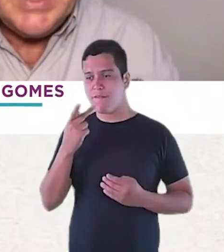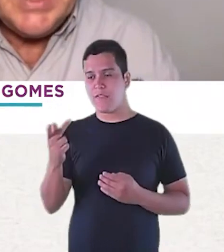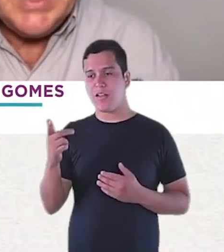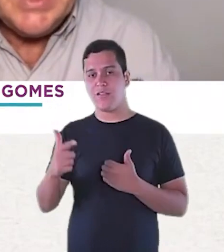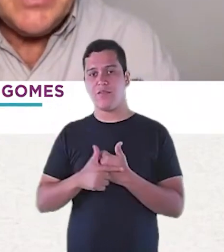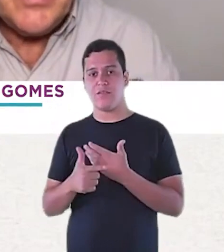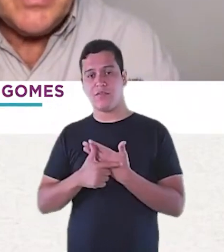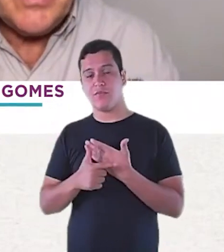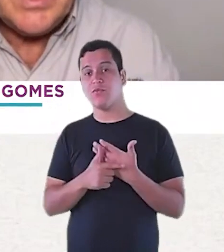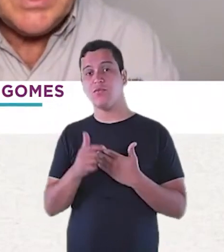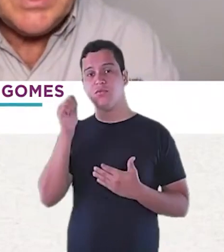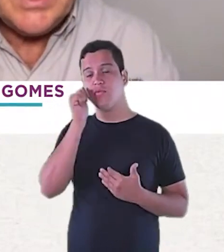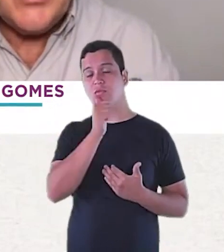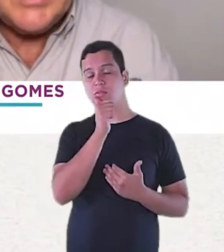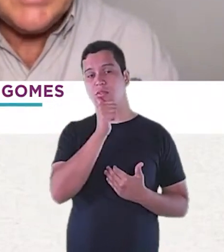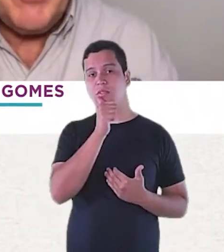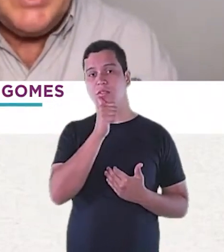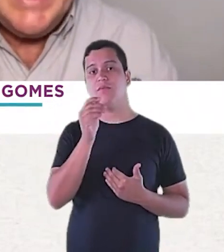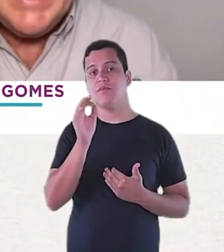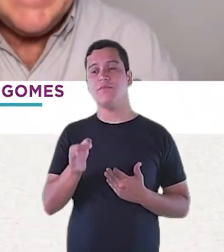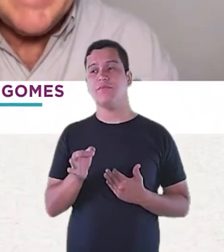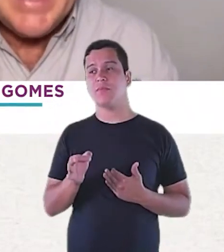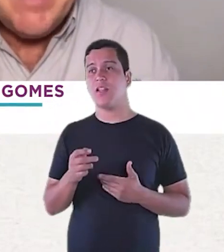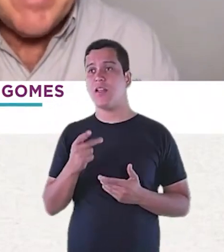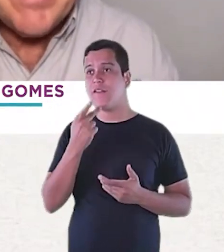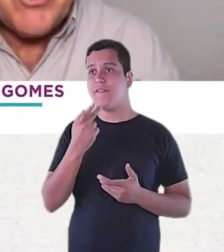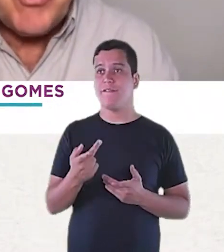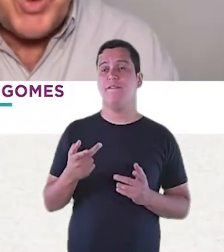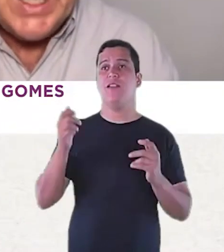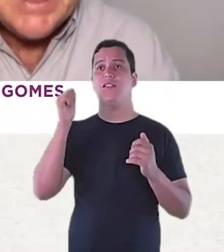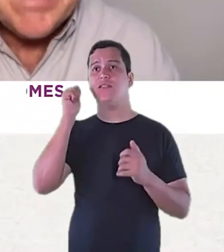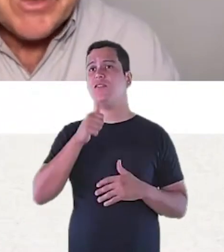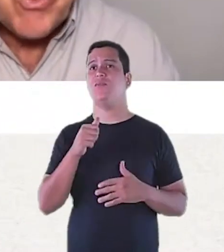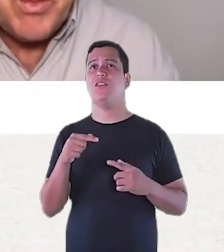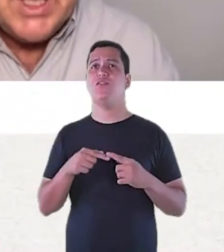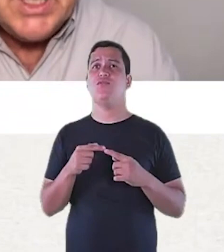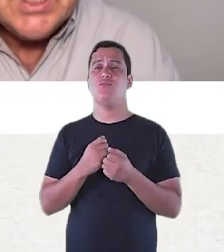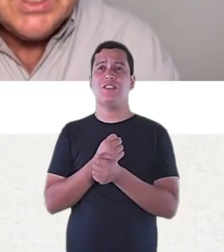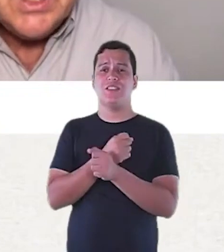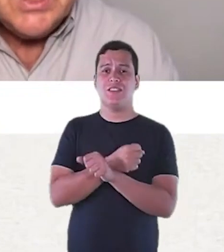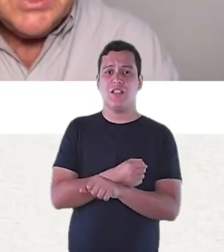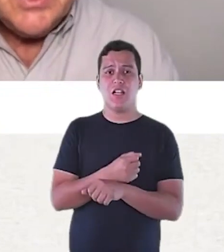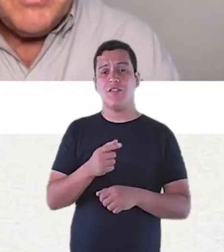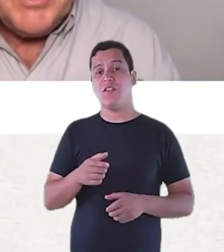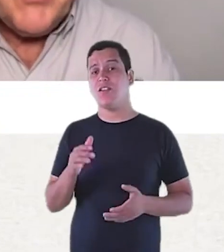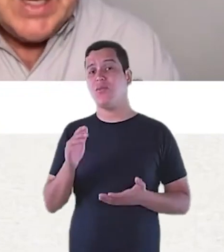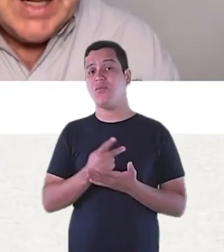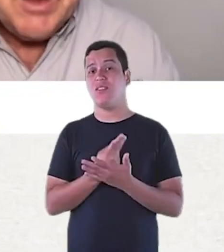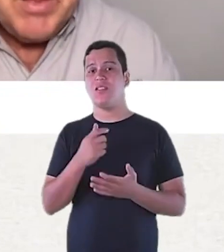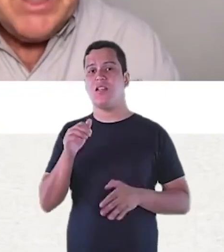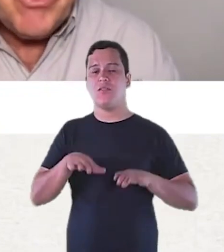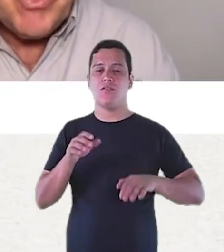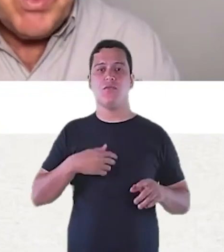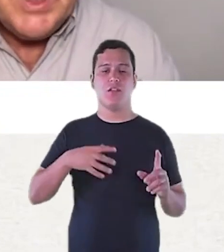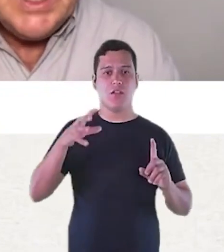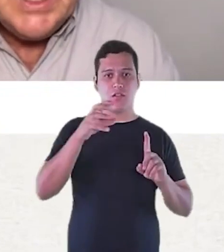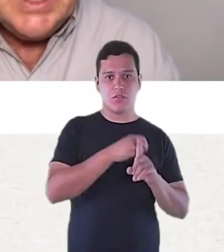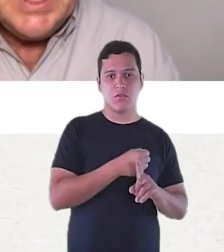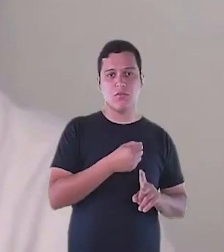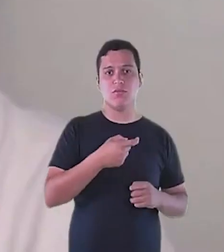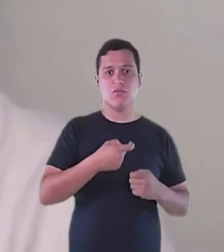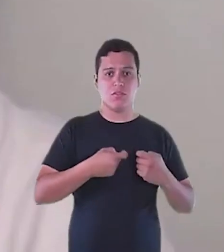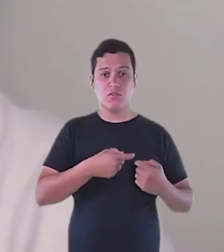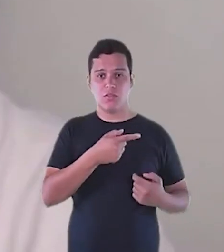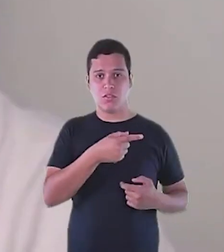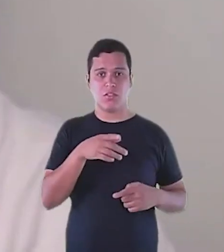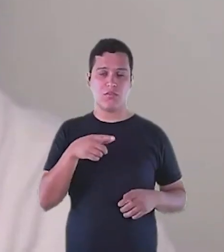sobre a questão da mulher escrava sendo explorada sexualmente, mas fala também